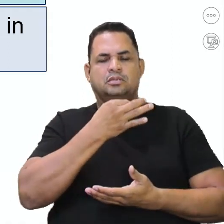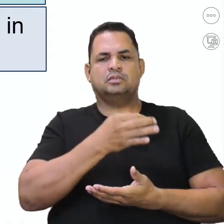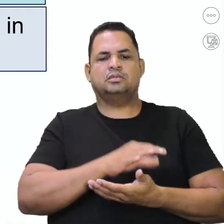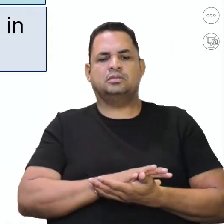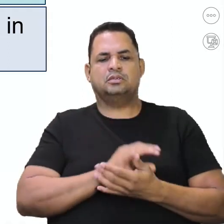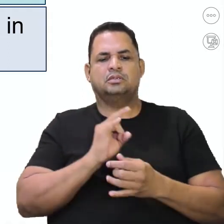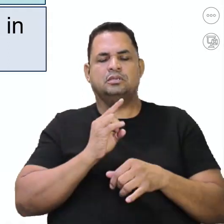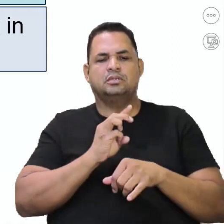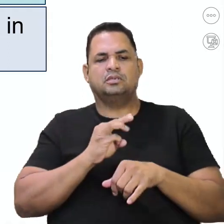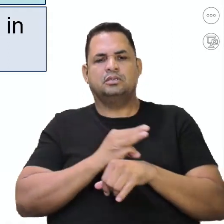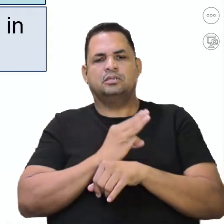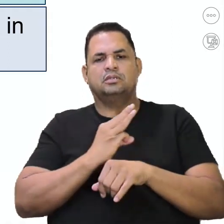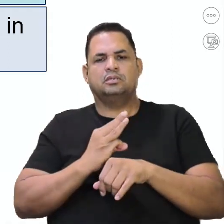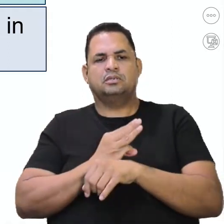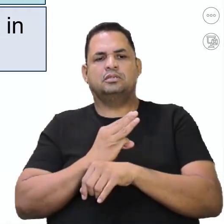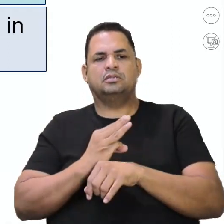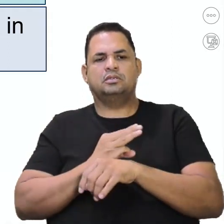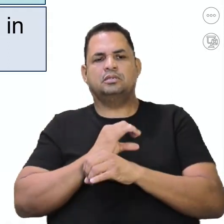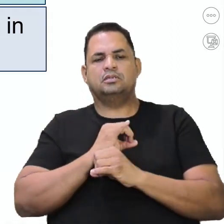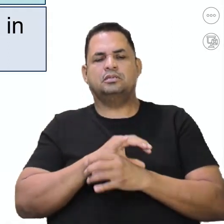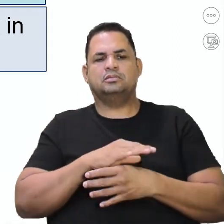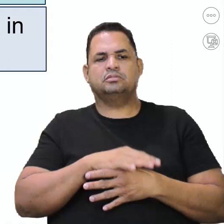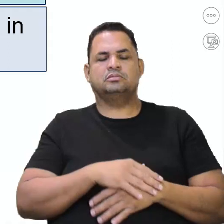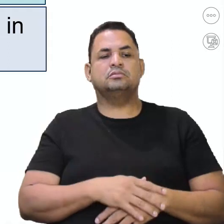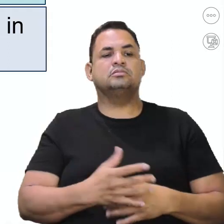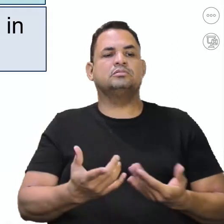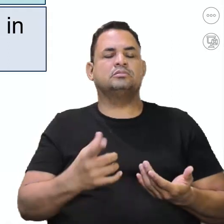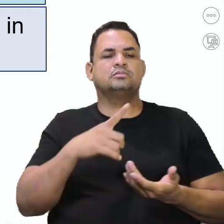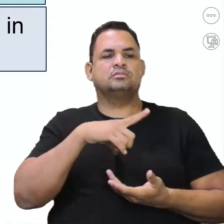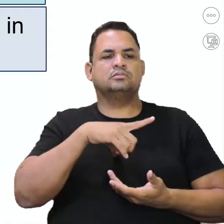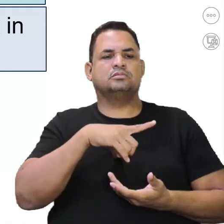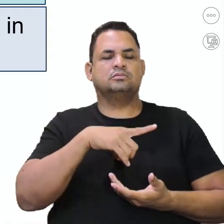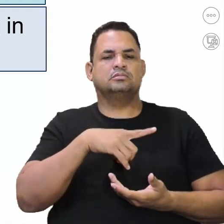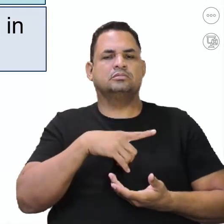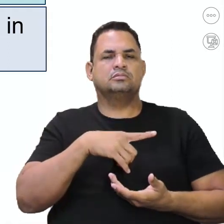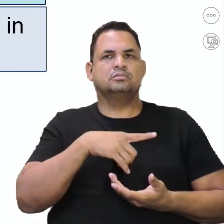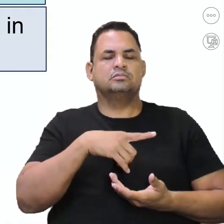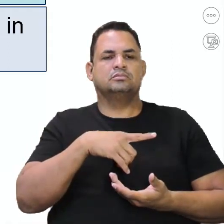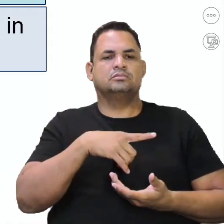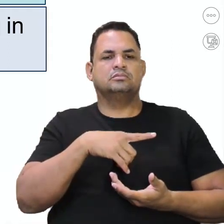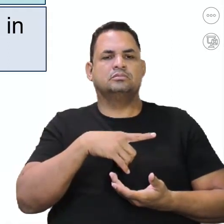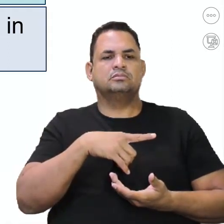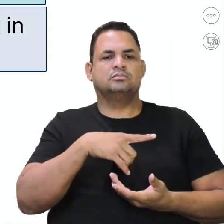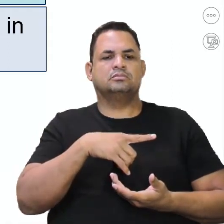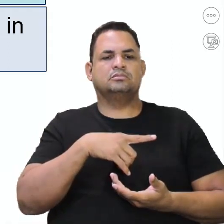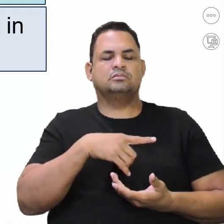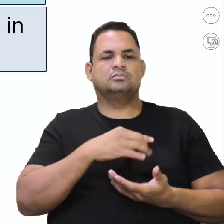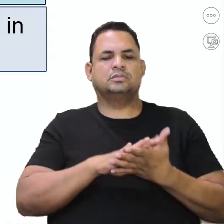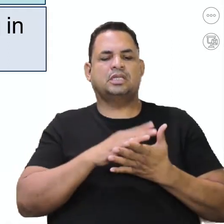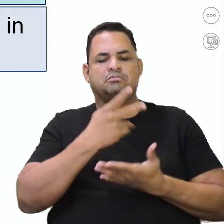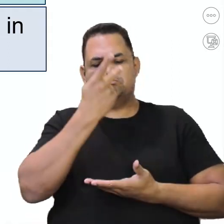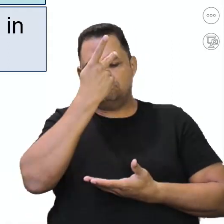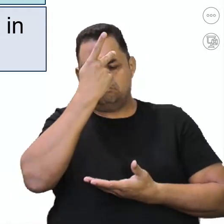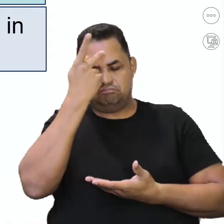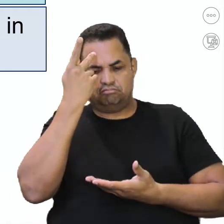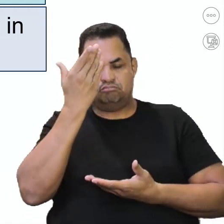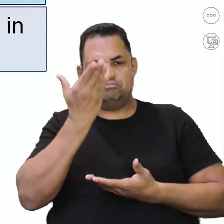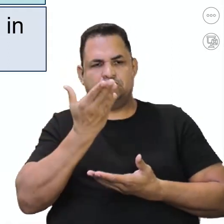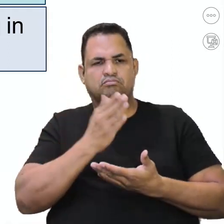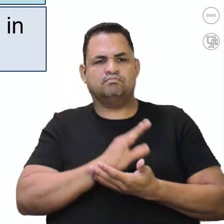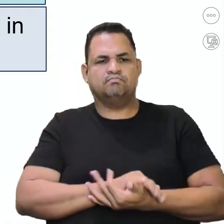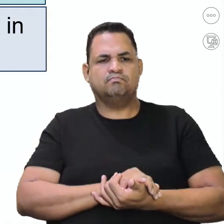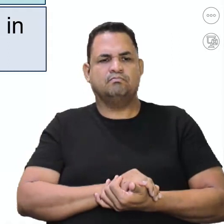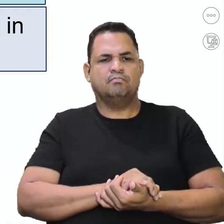é um site de discussão online. Existe uma